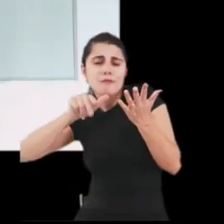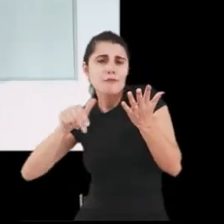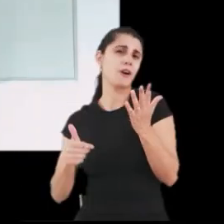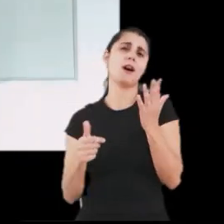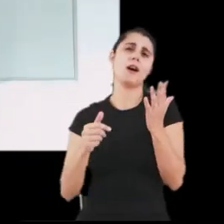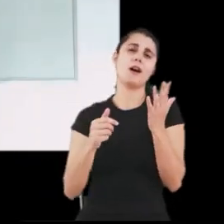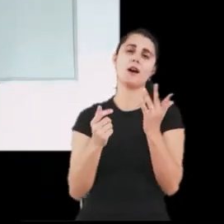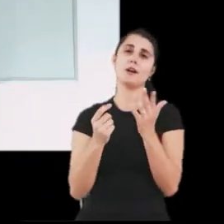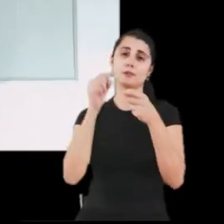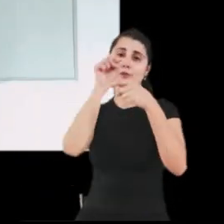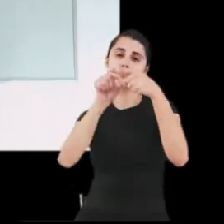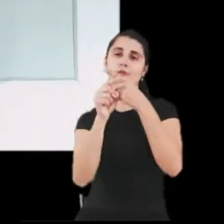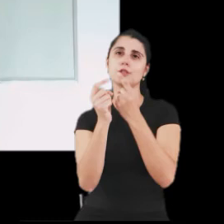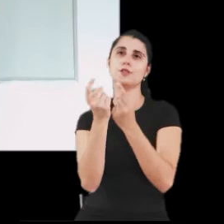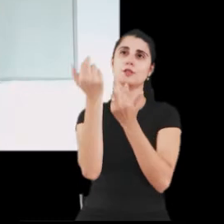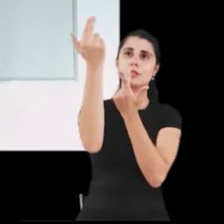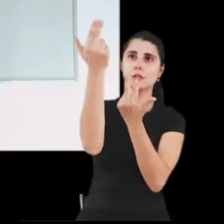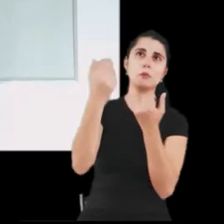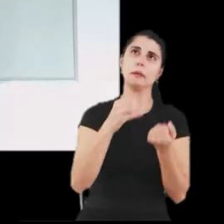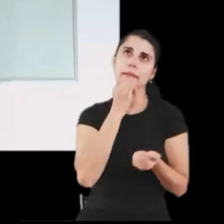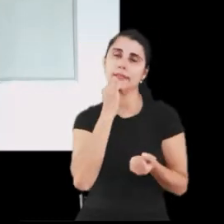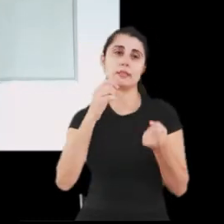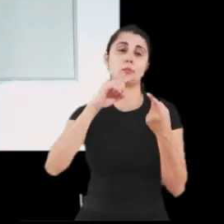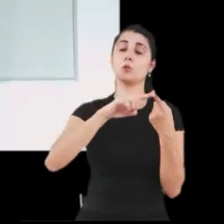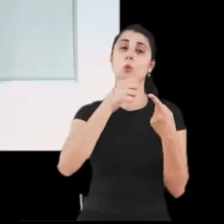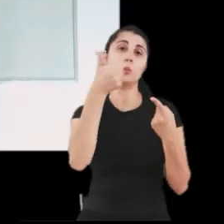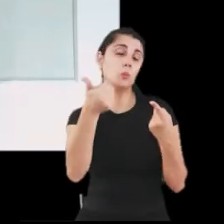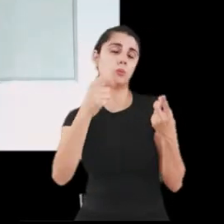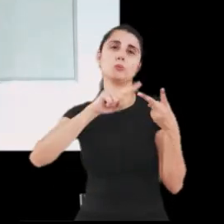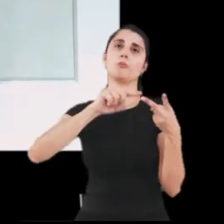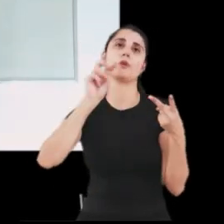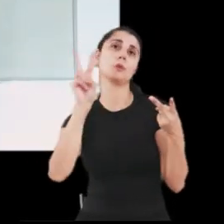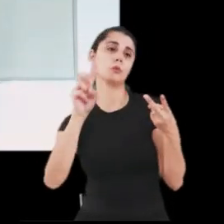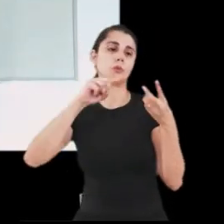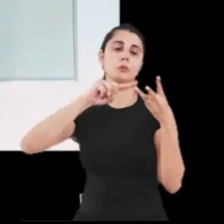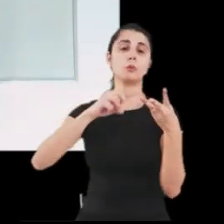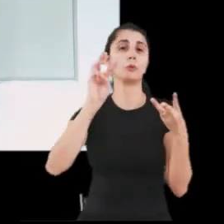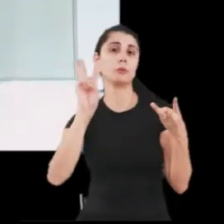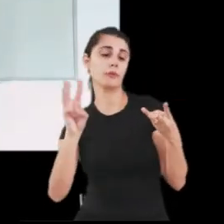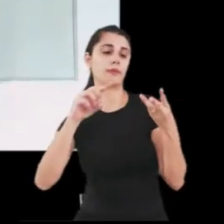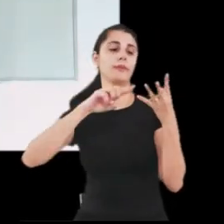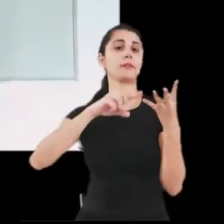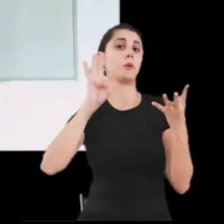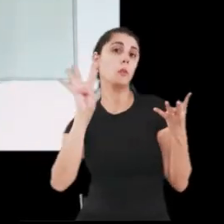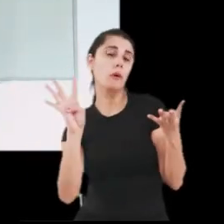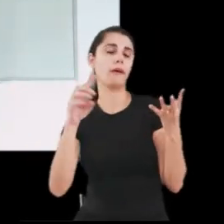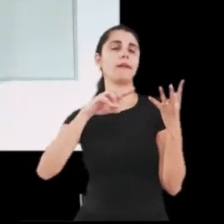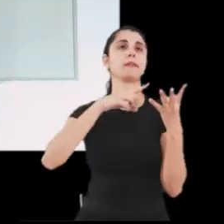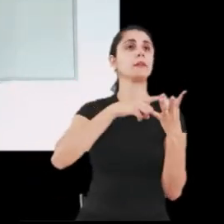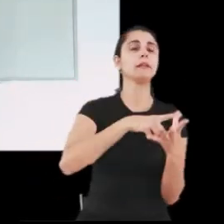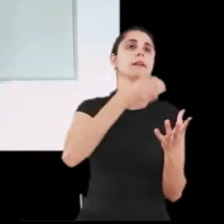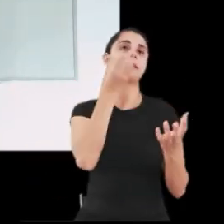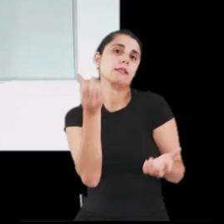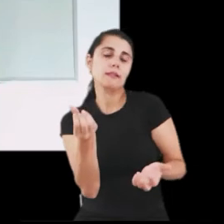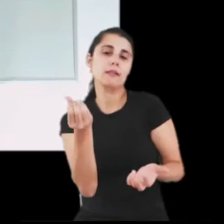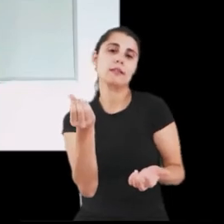vários divisores iguais, como o 1, o 2, o 3, o 4, o